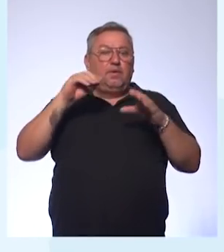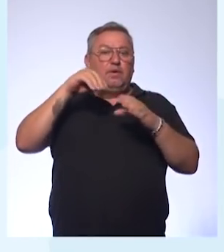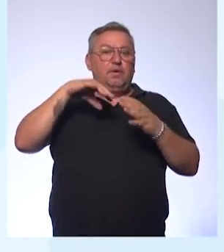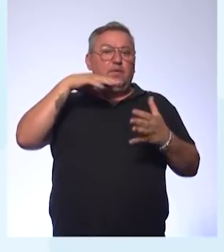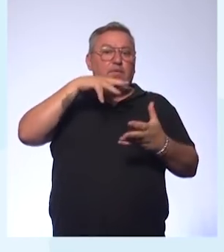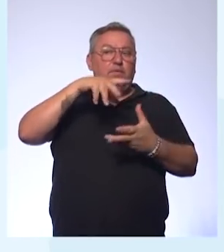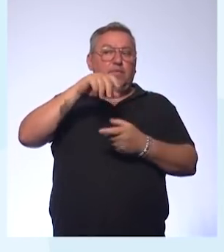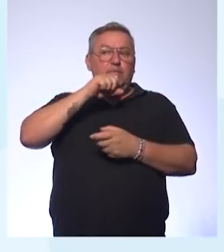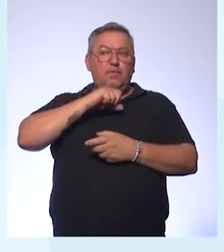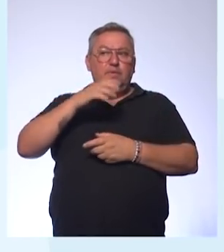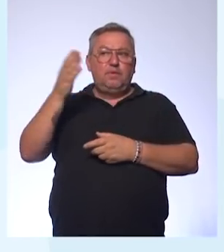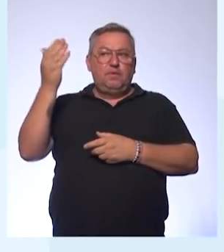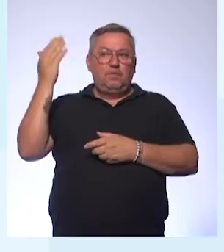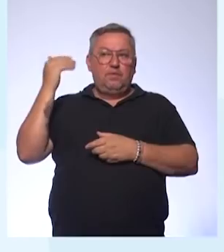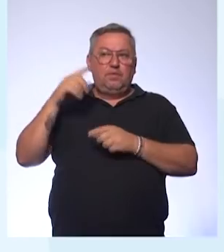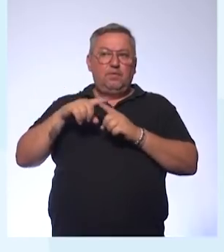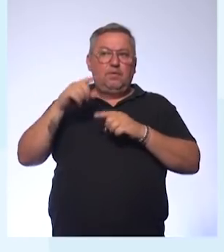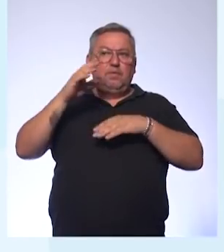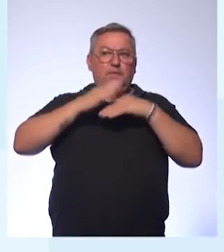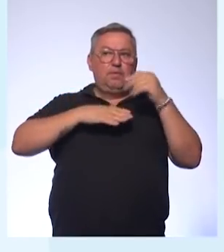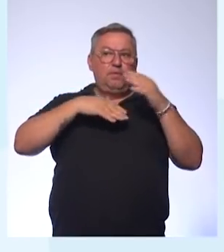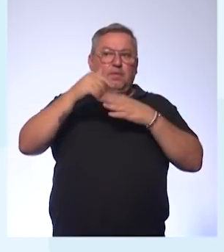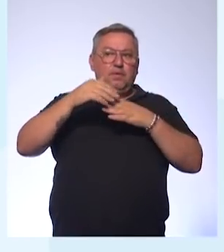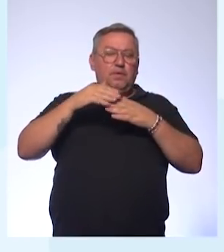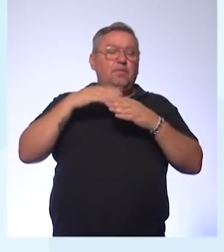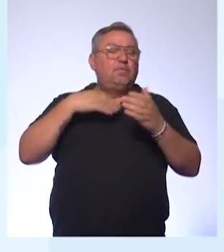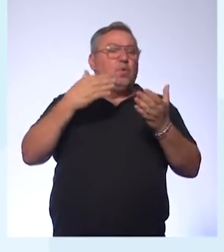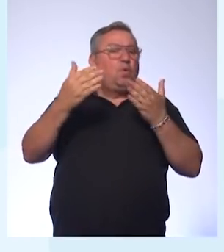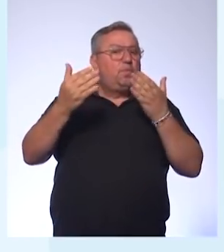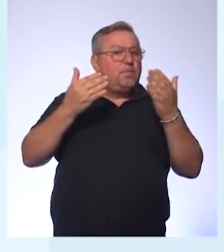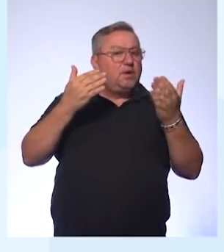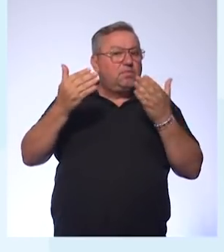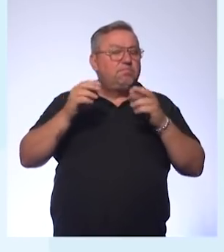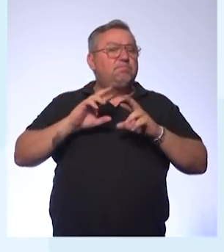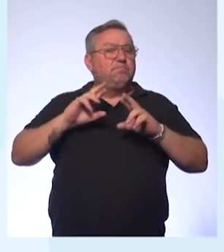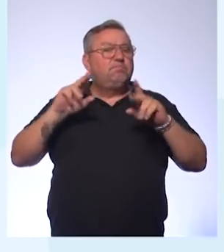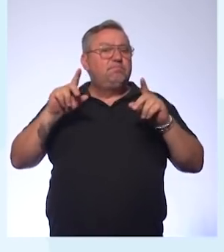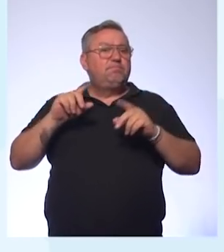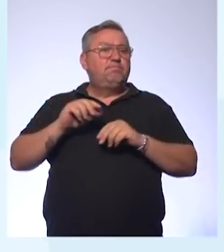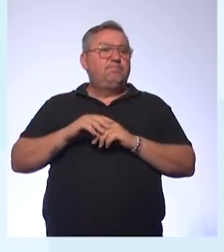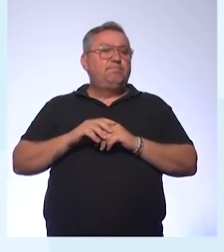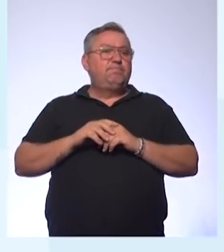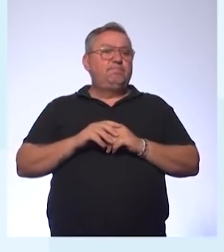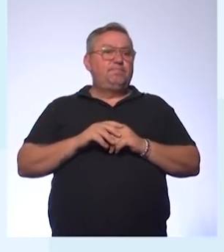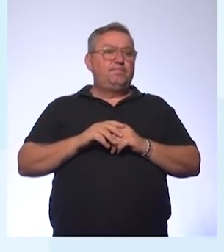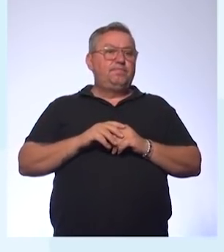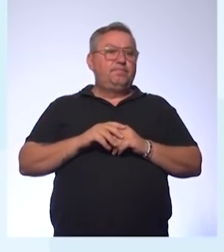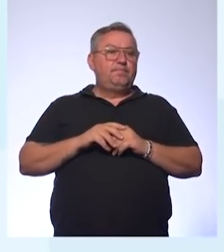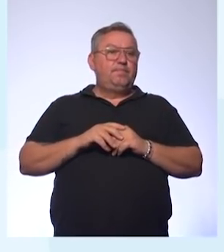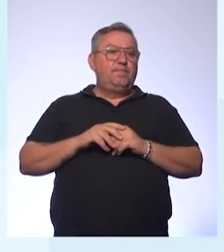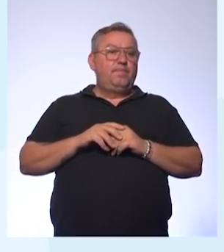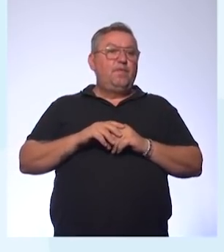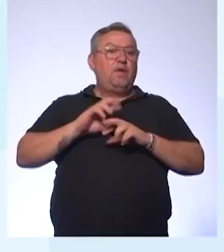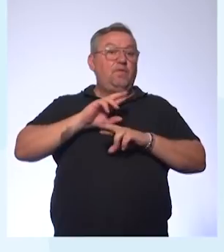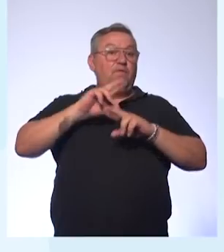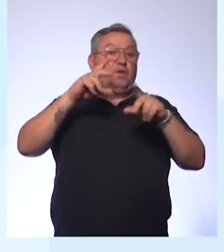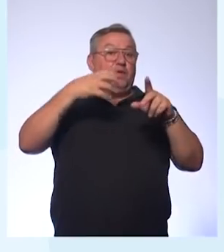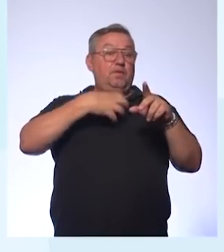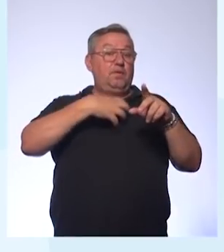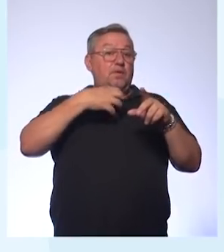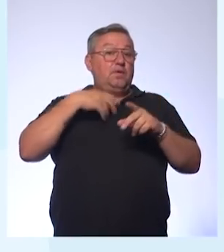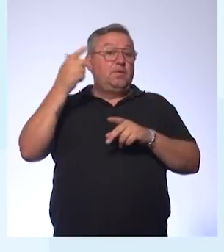mundo antigo? Então, é uma habilidade de comparação, diferenciação. Objeto, diferenciar as formas